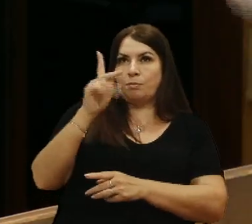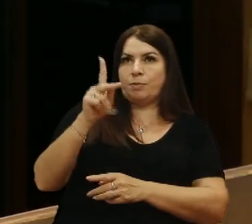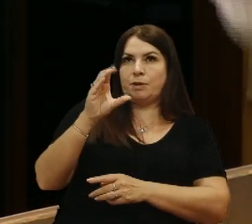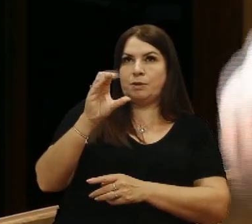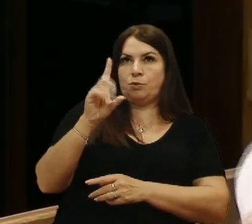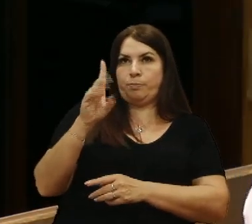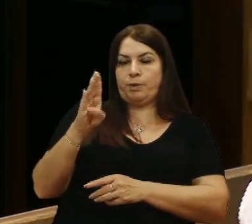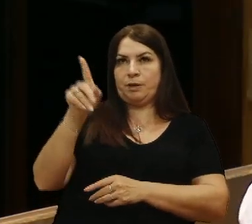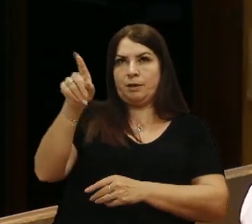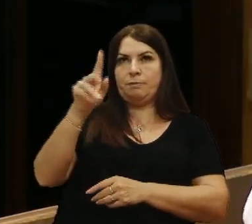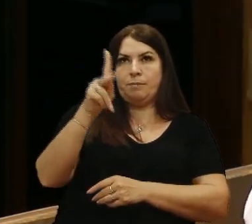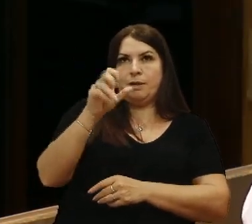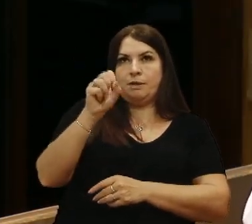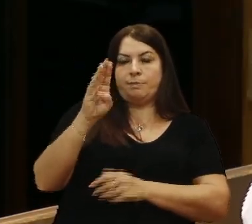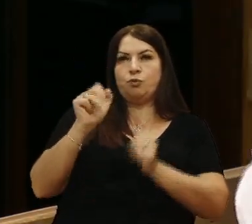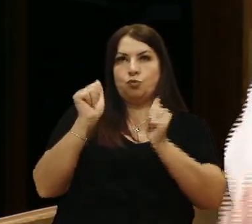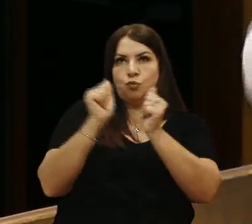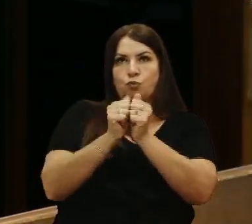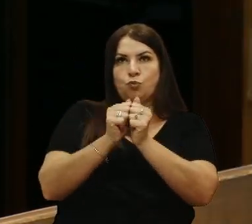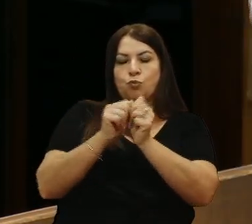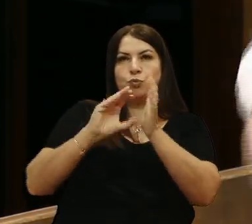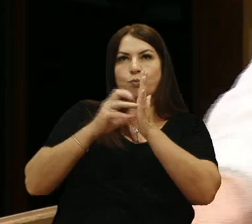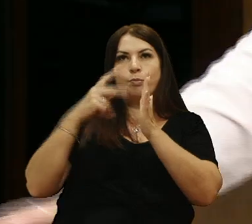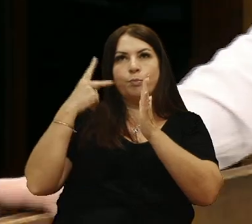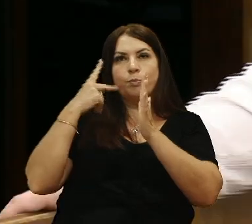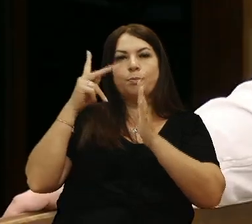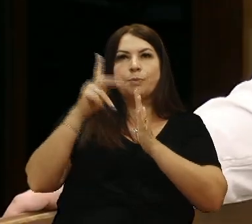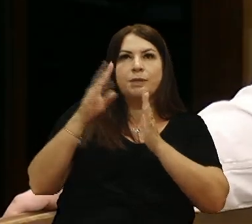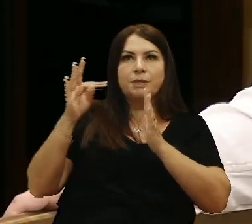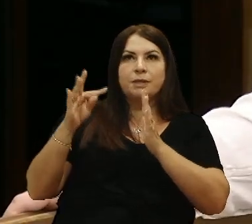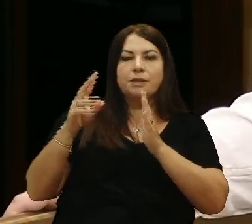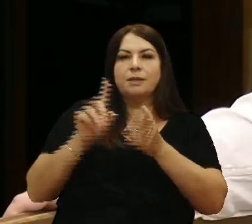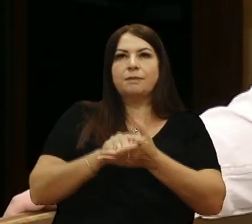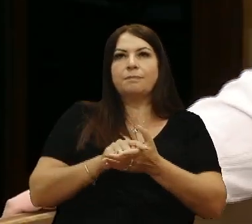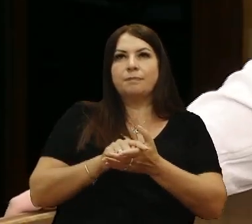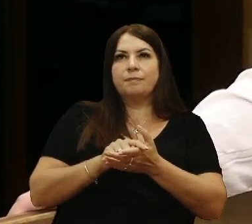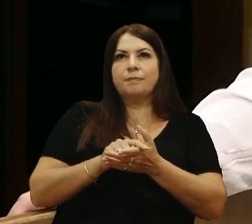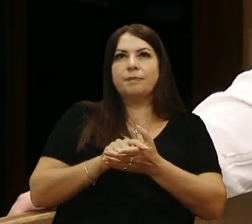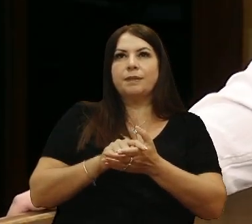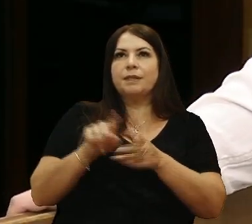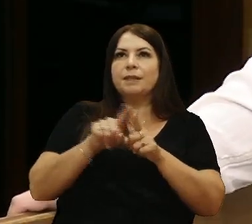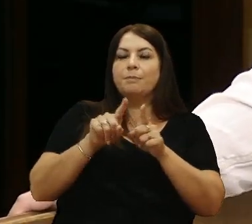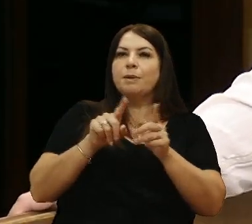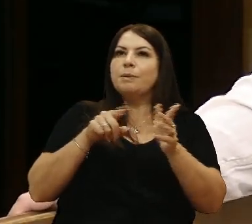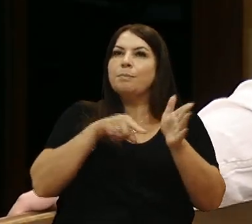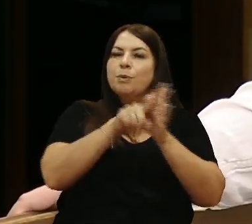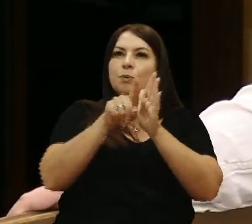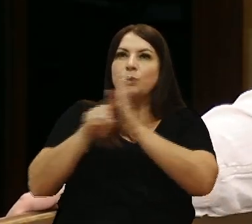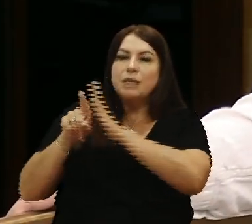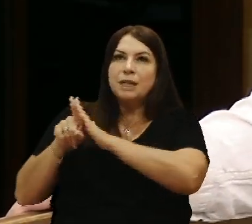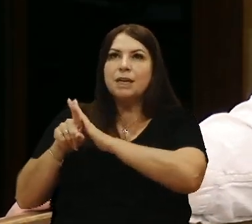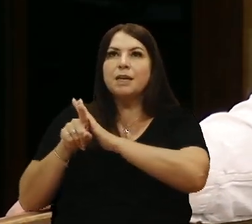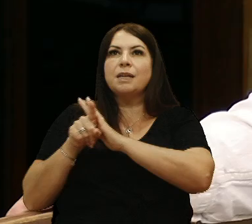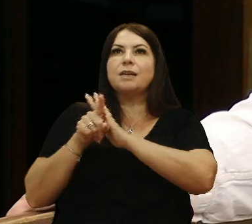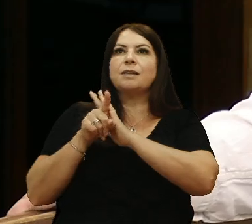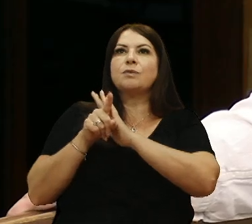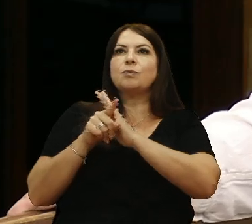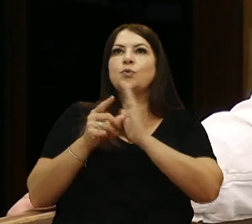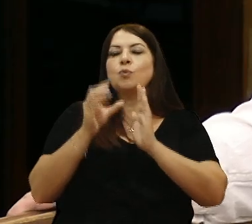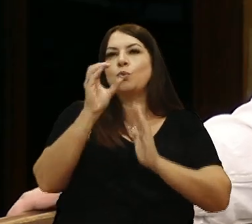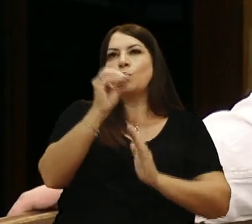e vocês do PSB, junto com o Partido dos Trabalhadores, junto com o Partido Democrático e Trabalhista, consultávamos a população através do